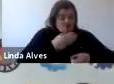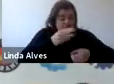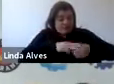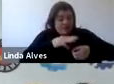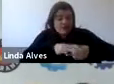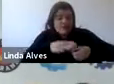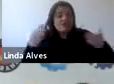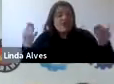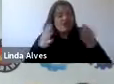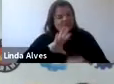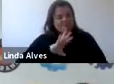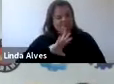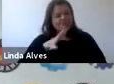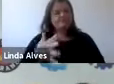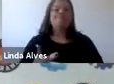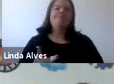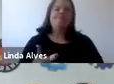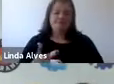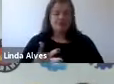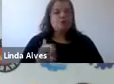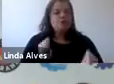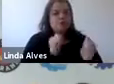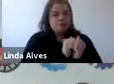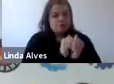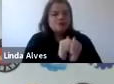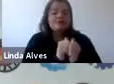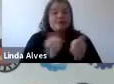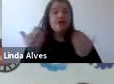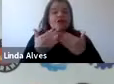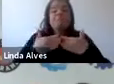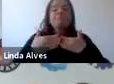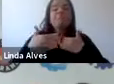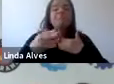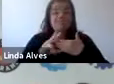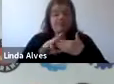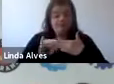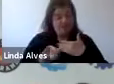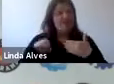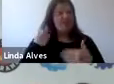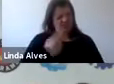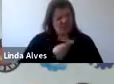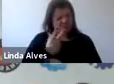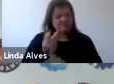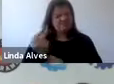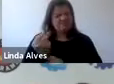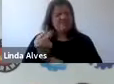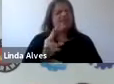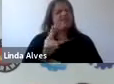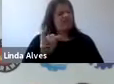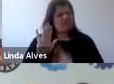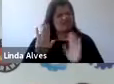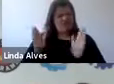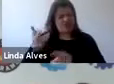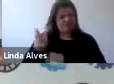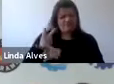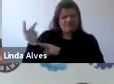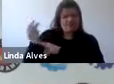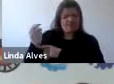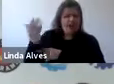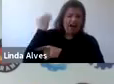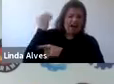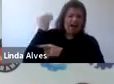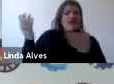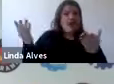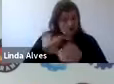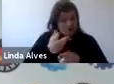todo mundo junto, né, o que vem pela frente. Mas vamos vencer, gente. Nós já vencemos e vamos continuar vencendo. A gente já sabe qual é a receita.